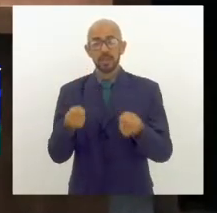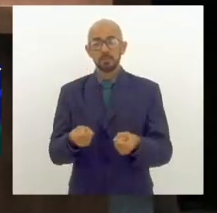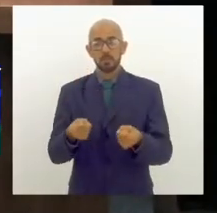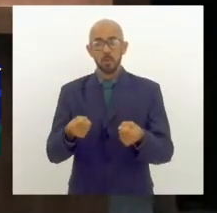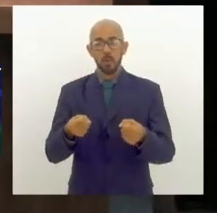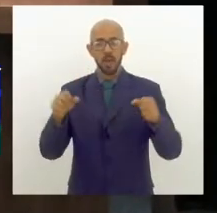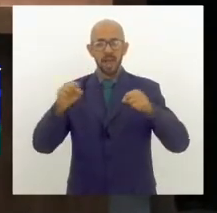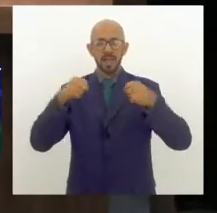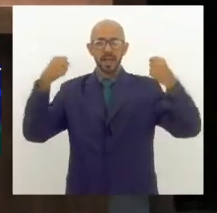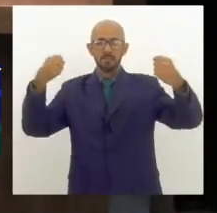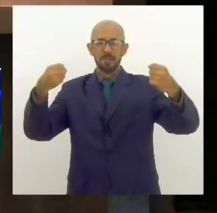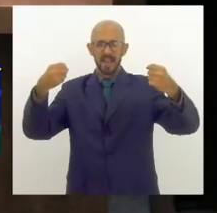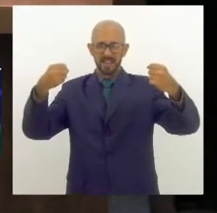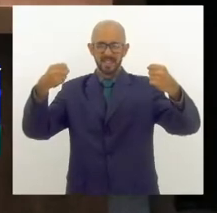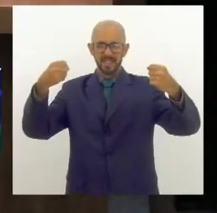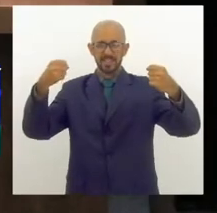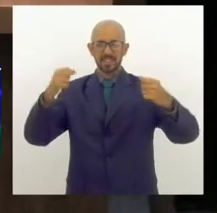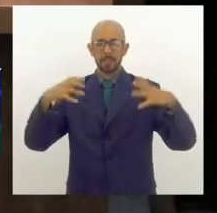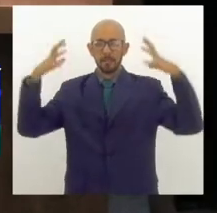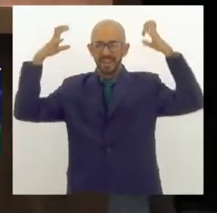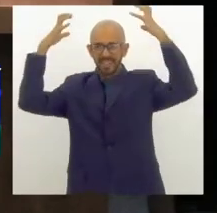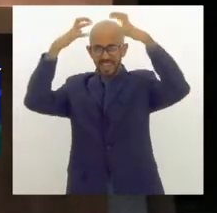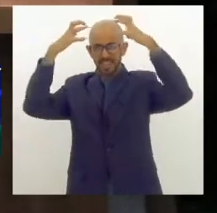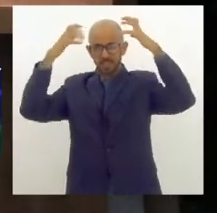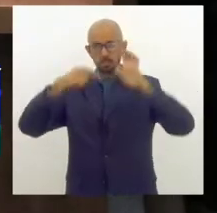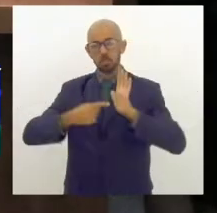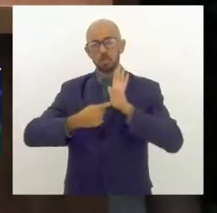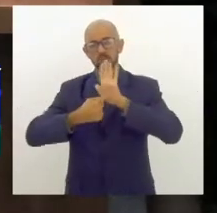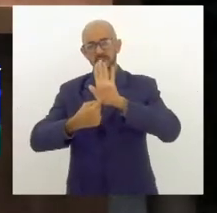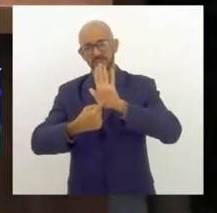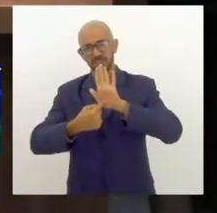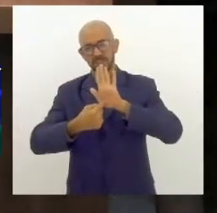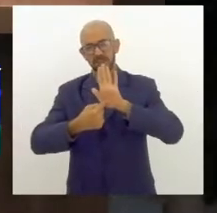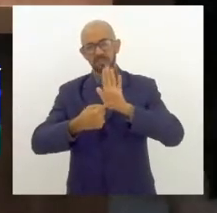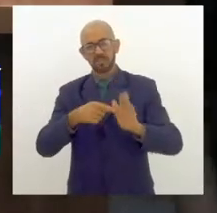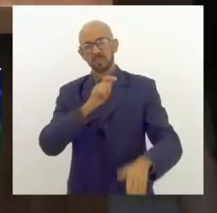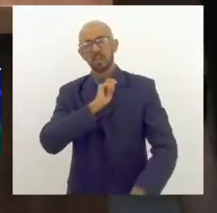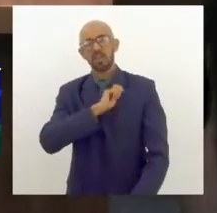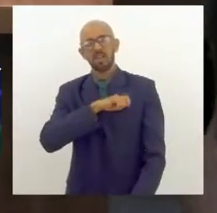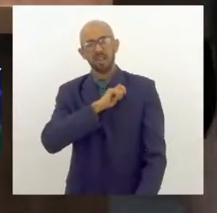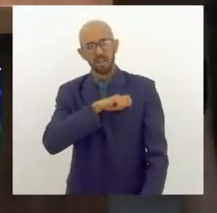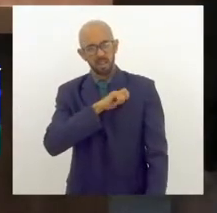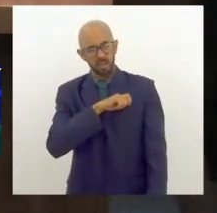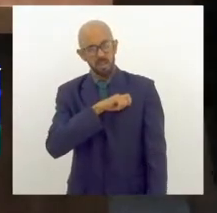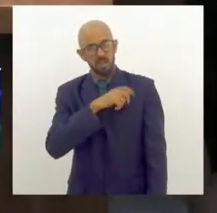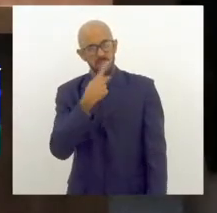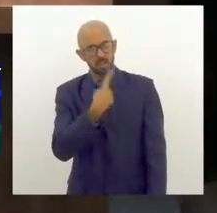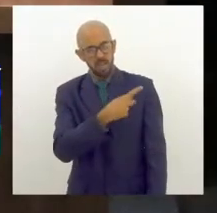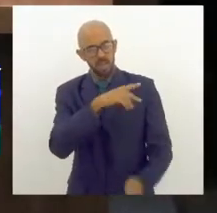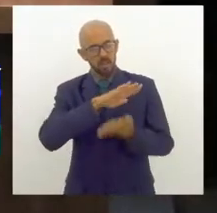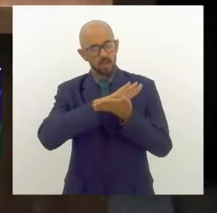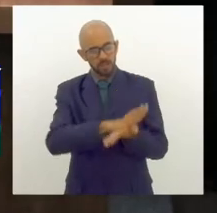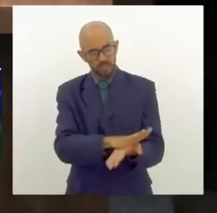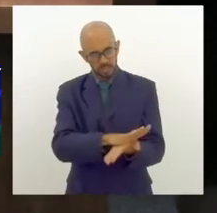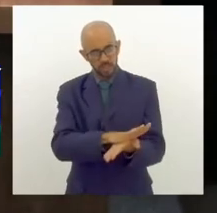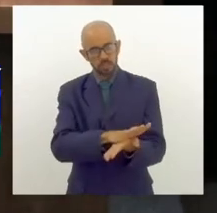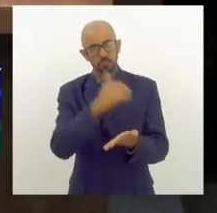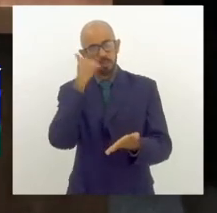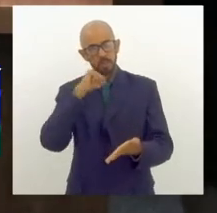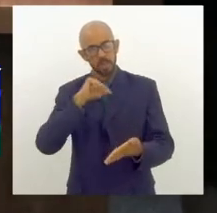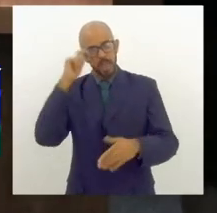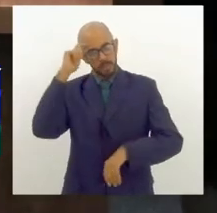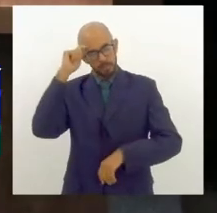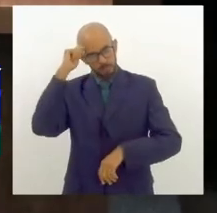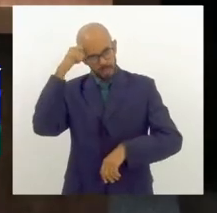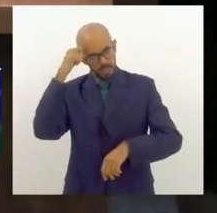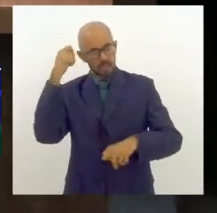Marielle, mostrando a sua ousadia e covardia que se tem diante do assassinato, do feminicídio político de uma mulher